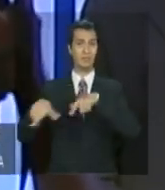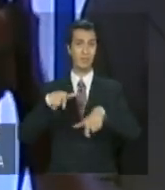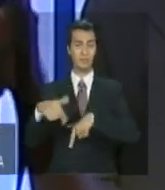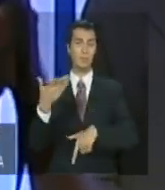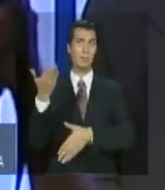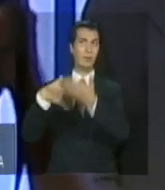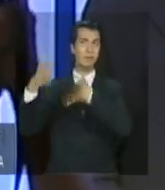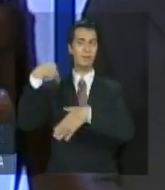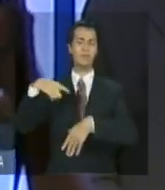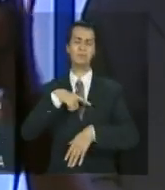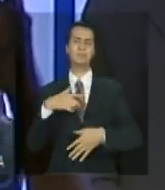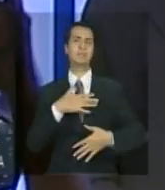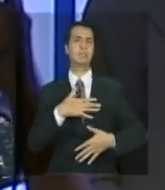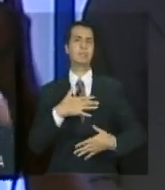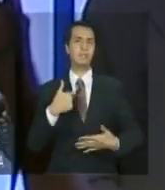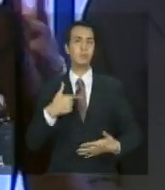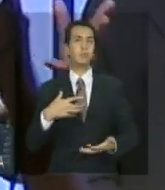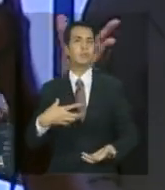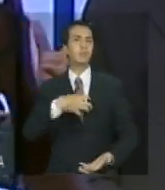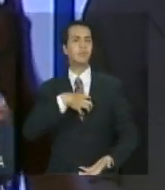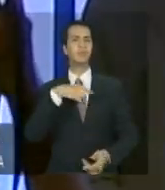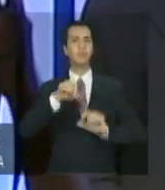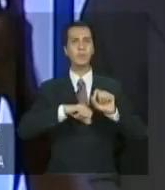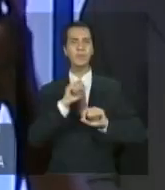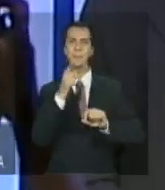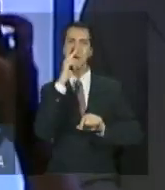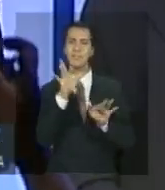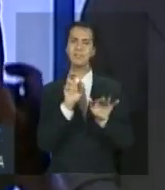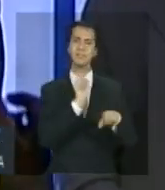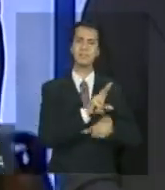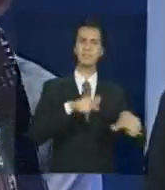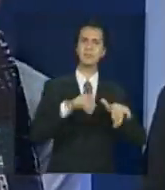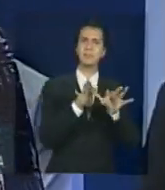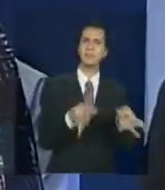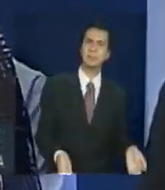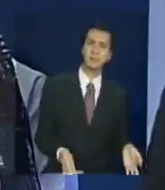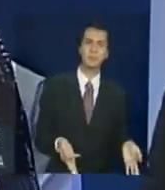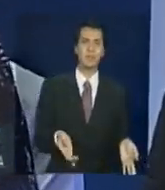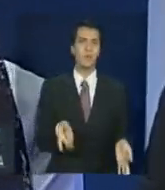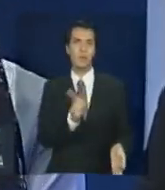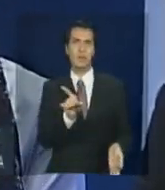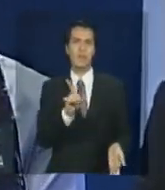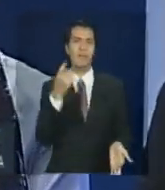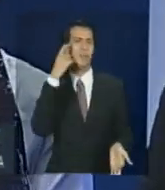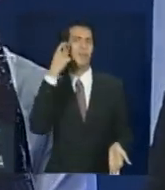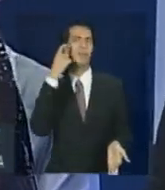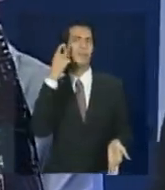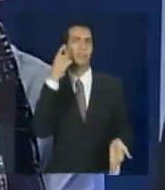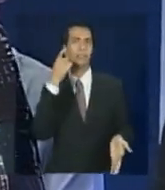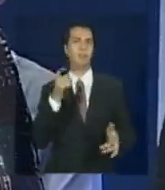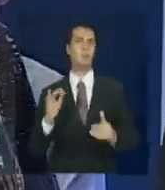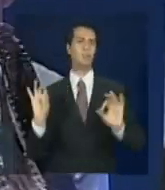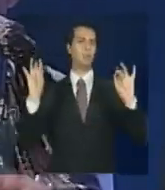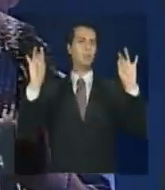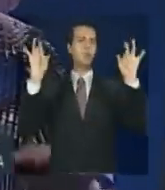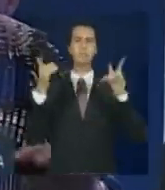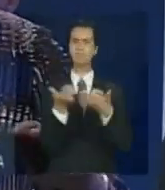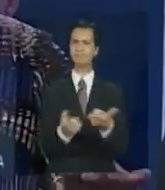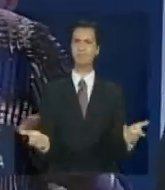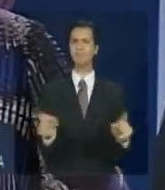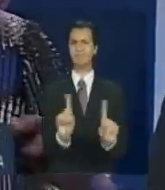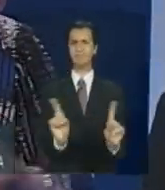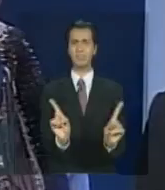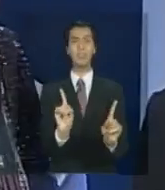para mim, representava muita coisa. Era muito simples o emprego, não era um emprego muito sofisticado, não, era